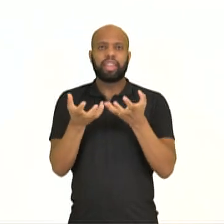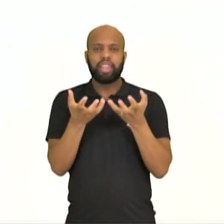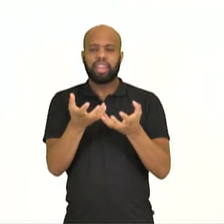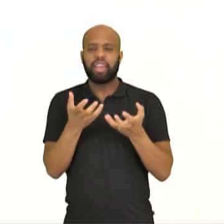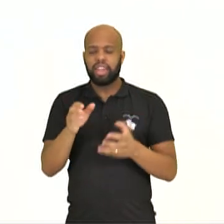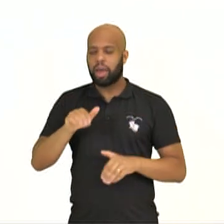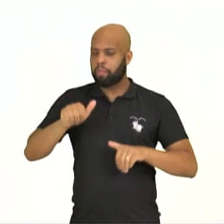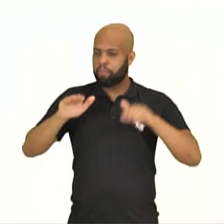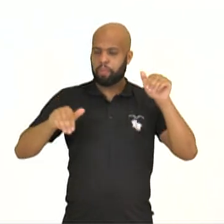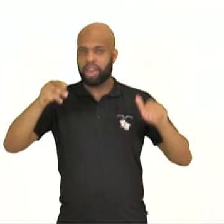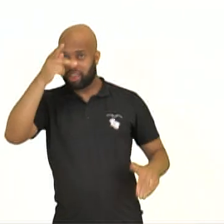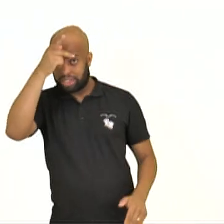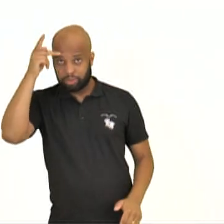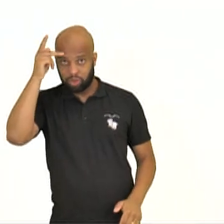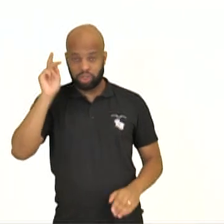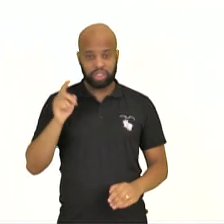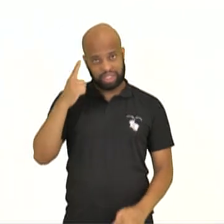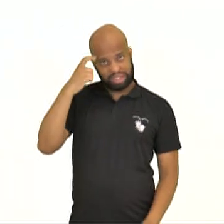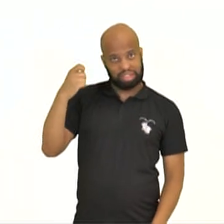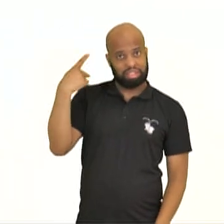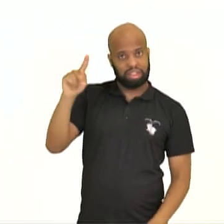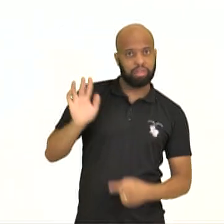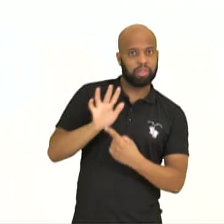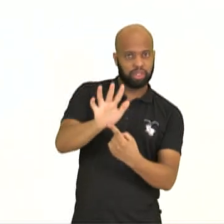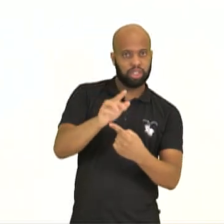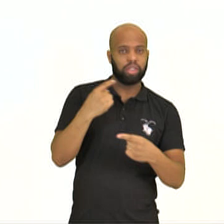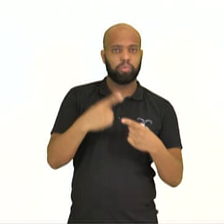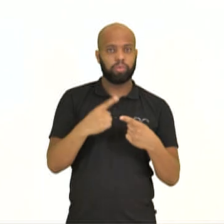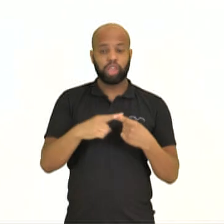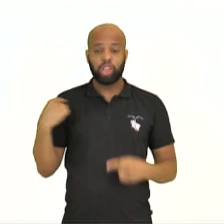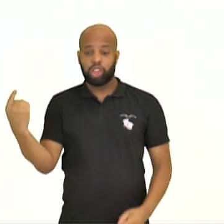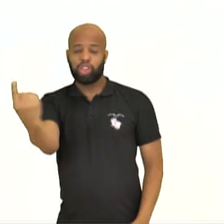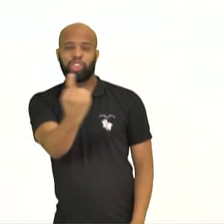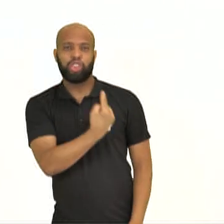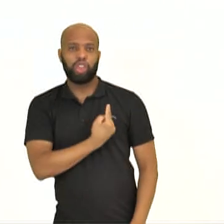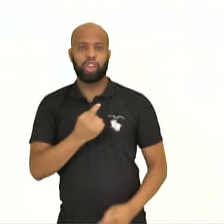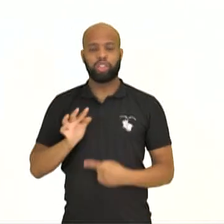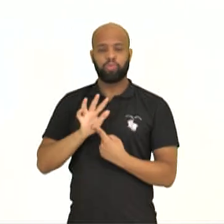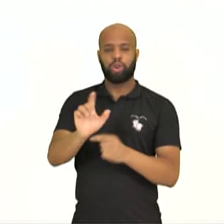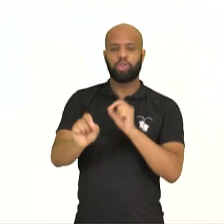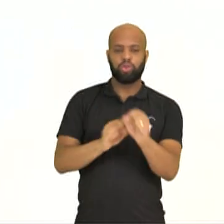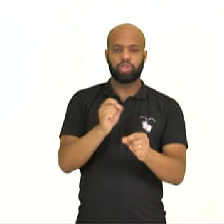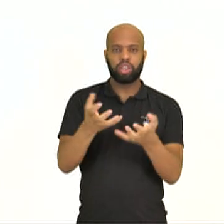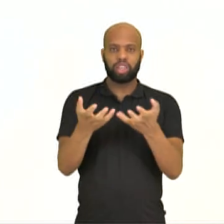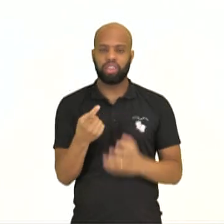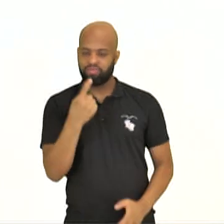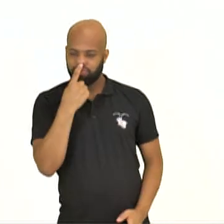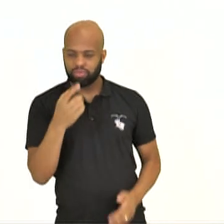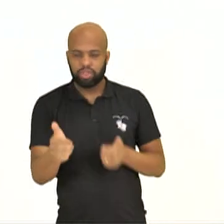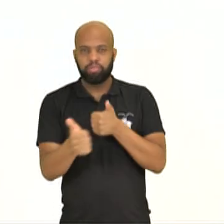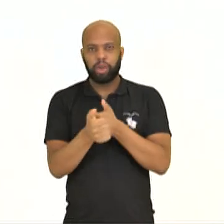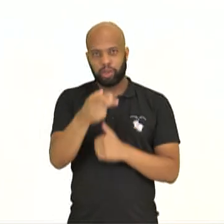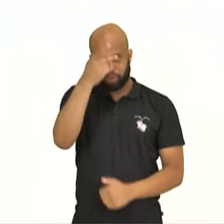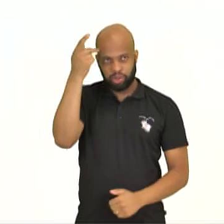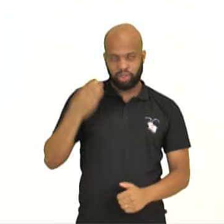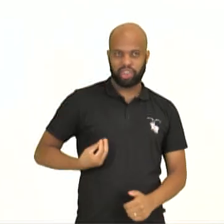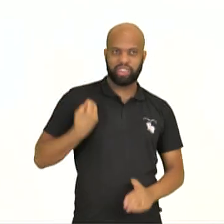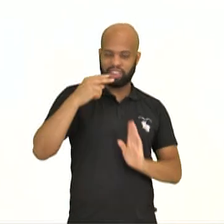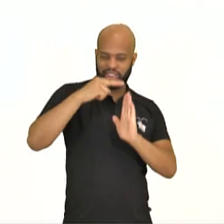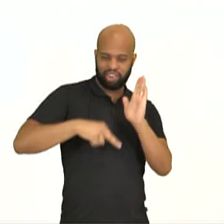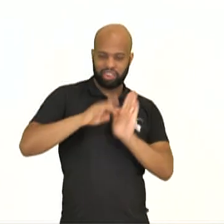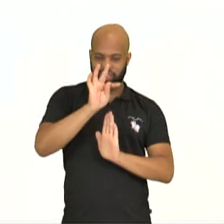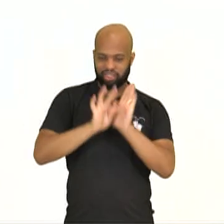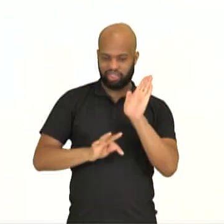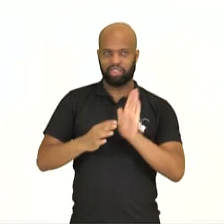leitores na ideia que ele apresenta. Ao falar nós, o autor demonstra uma aproximação com o leitor.